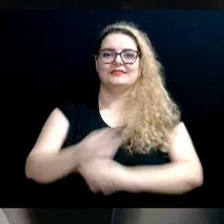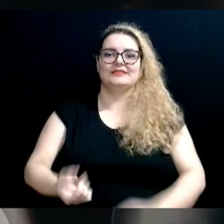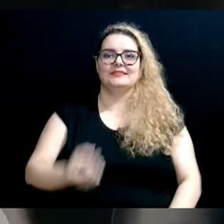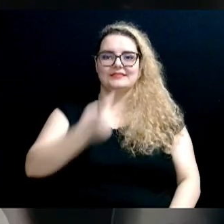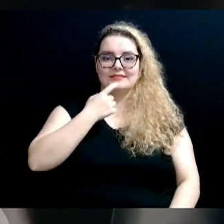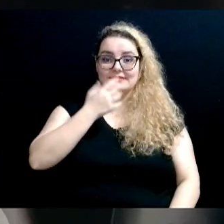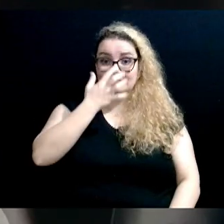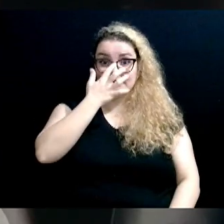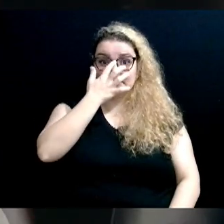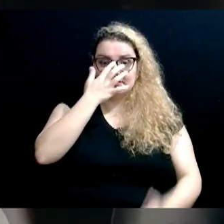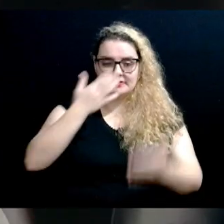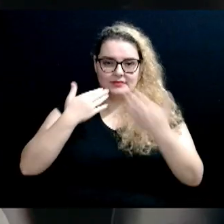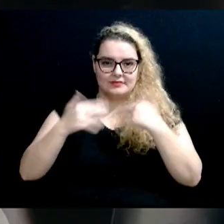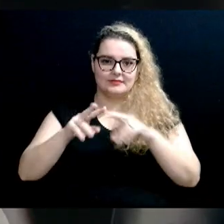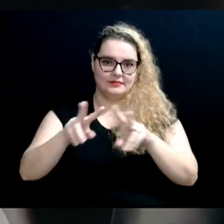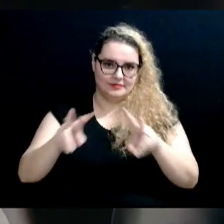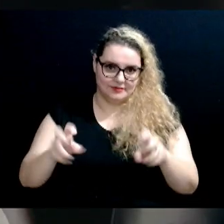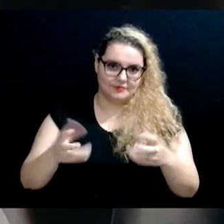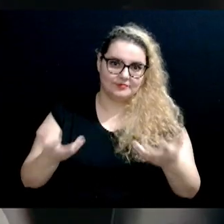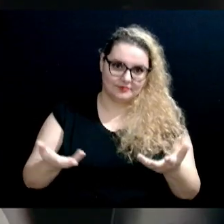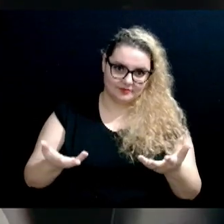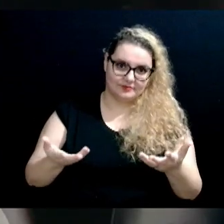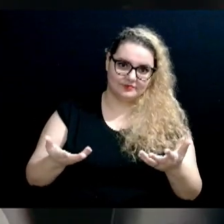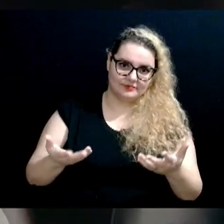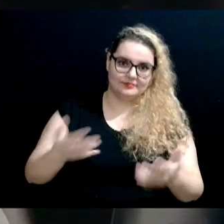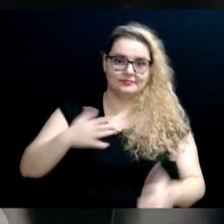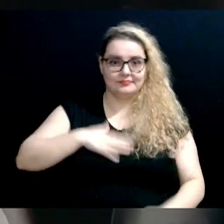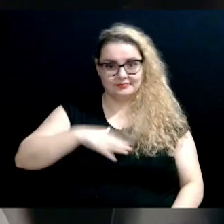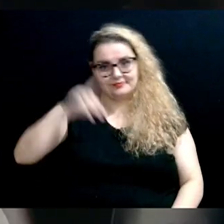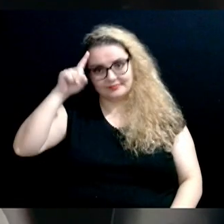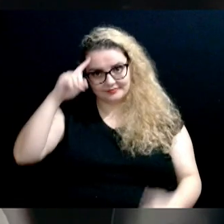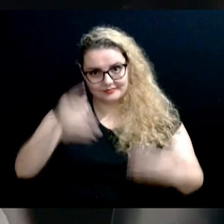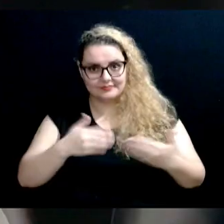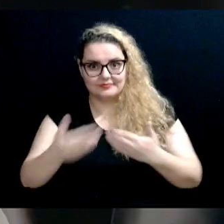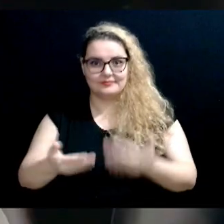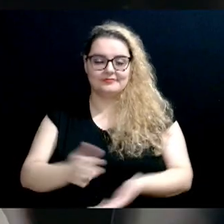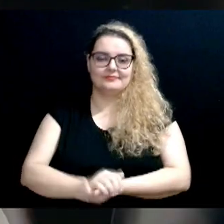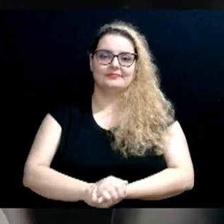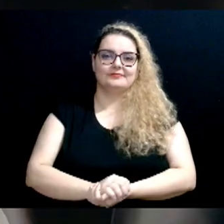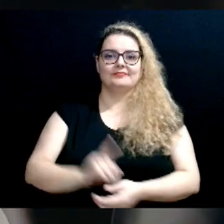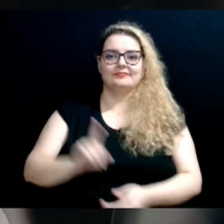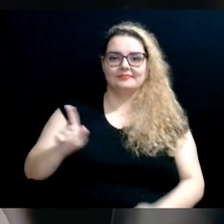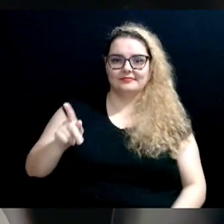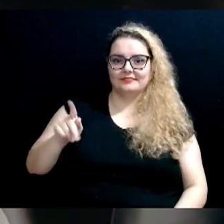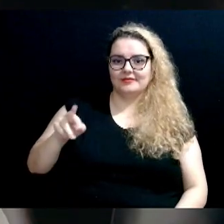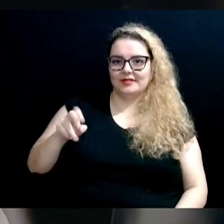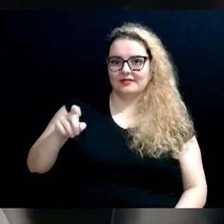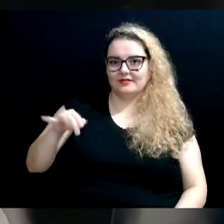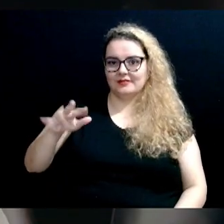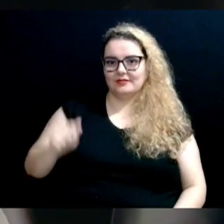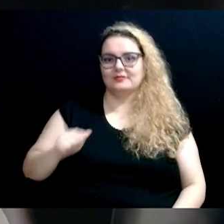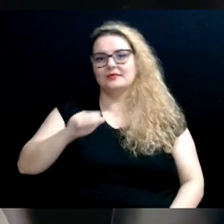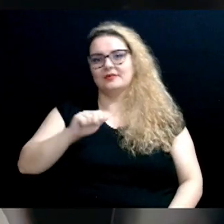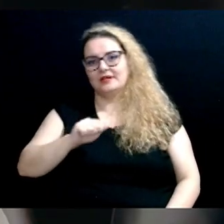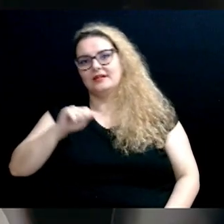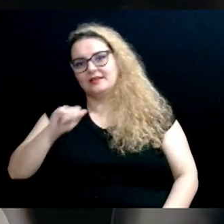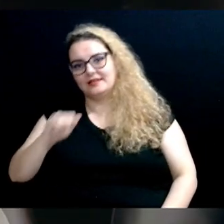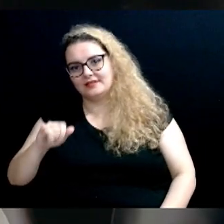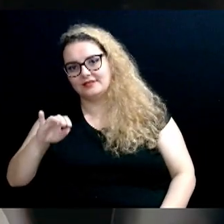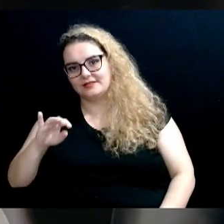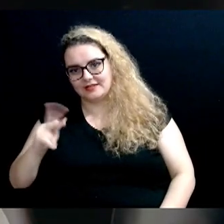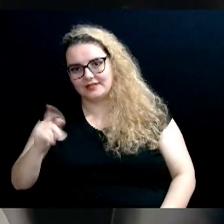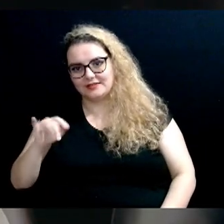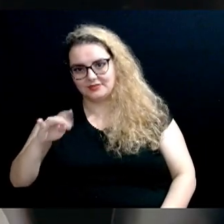vocês sobre um tema que permeia meu dia a dia, tanto lá na Performa IT quanto na Rádio CBN, onde eu tenho um programa semanal falando